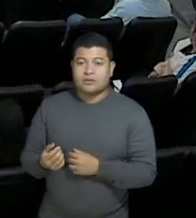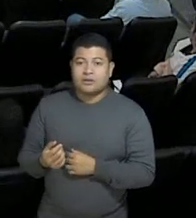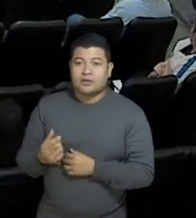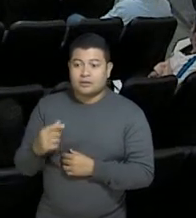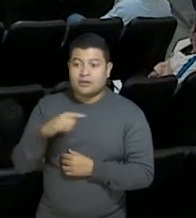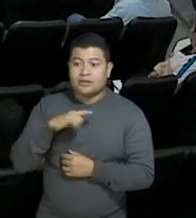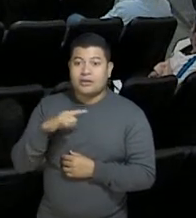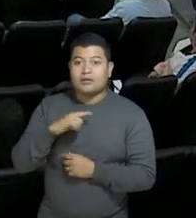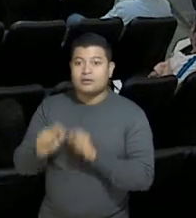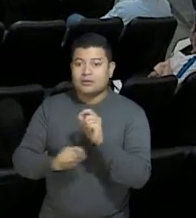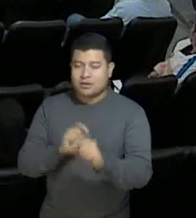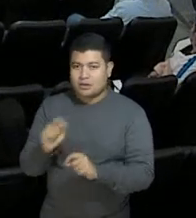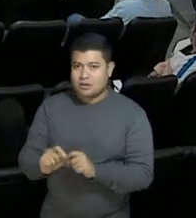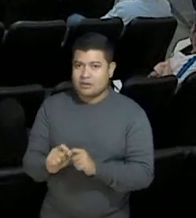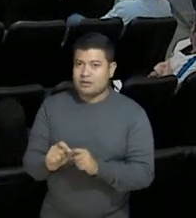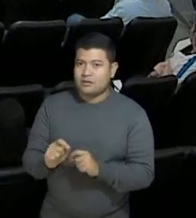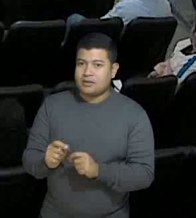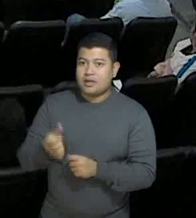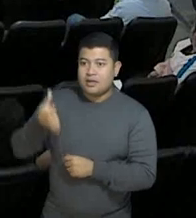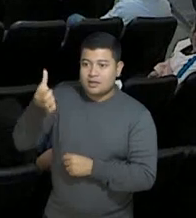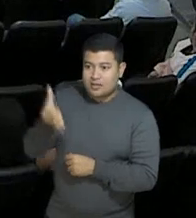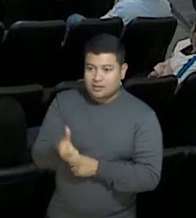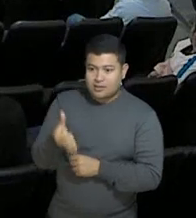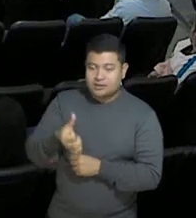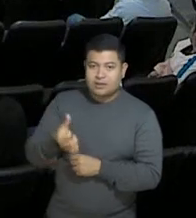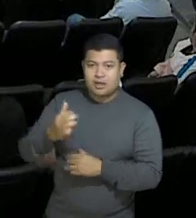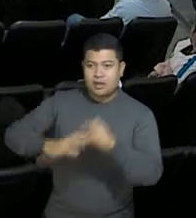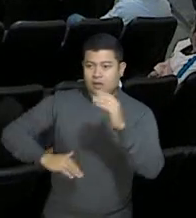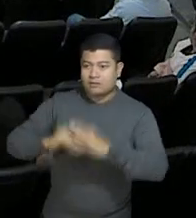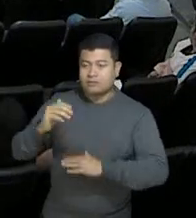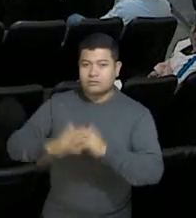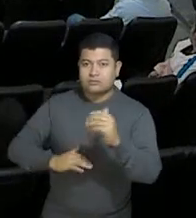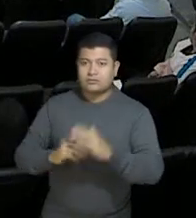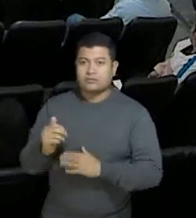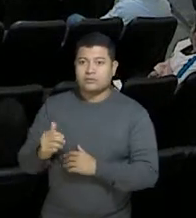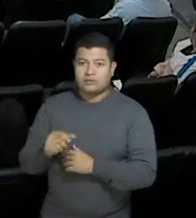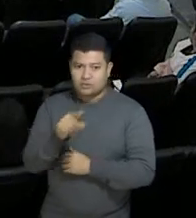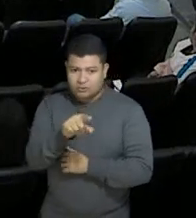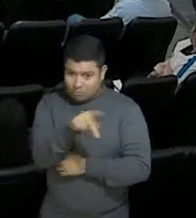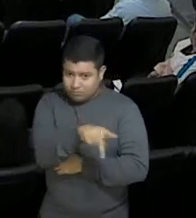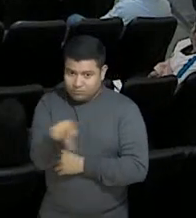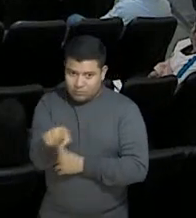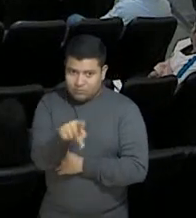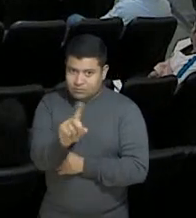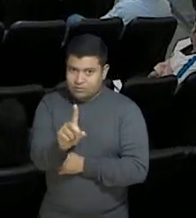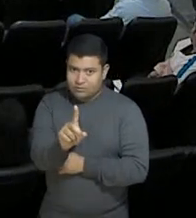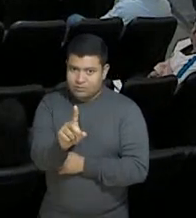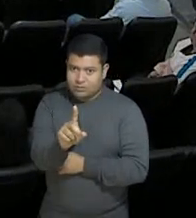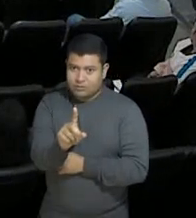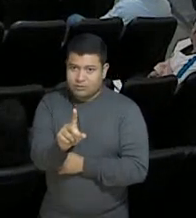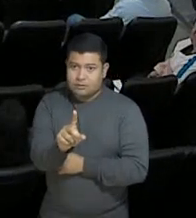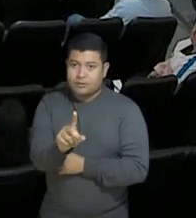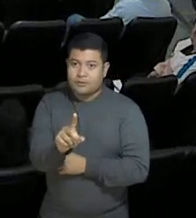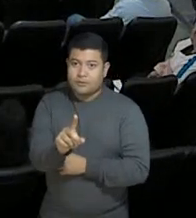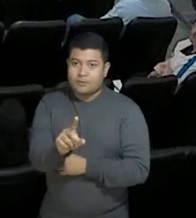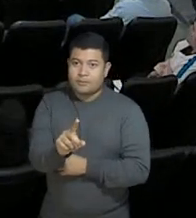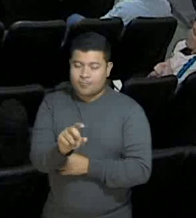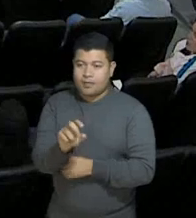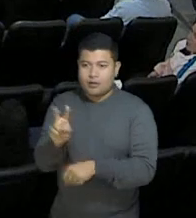mencionei 6 ações e uma delas, prof, né? Tu é prof? Nossa. Supervisora,